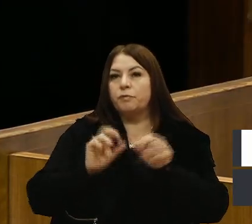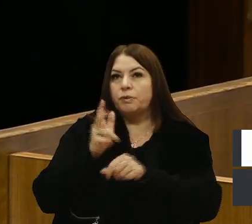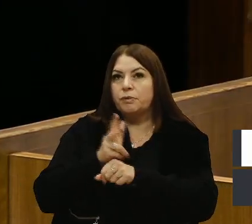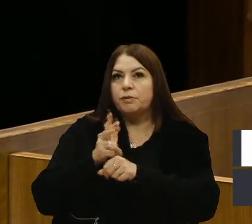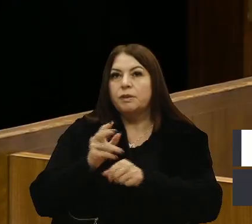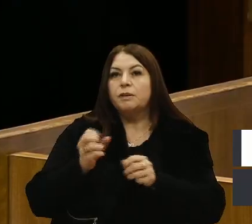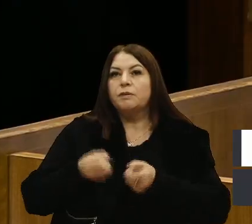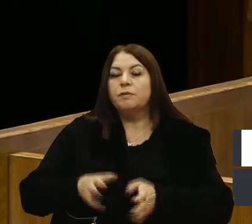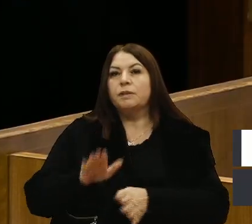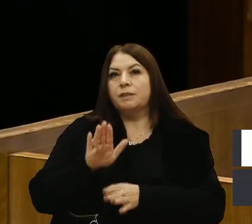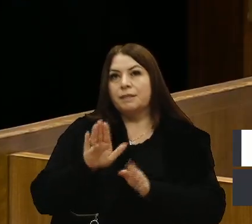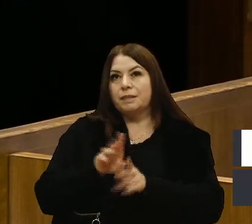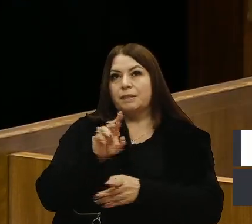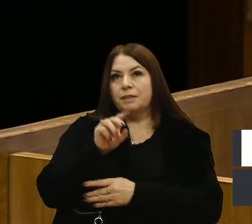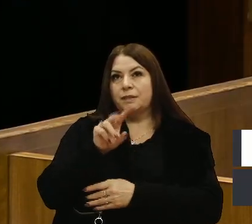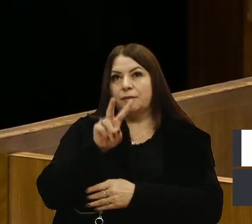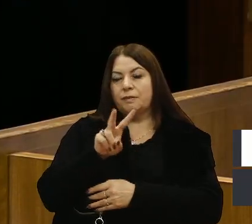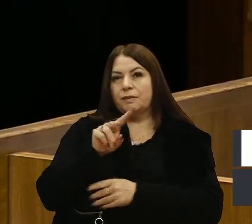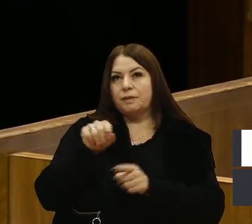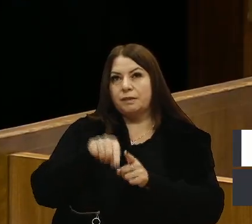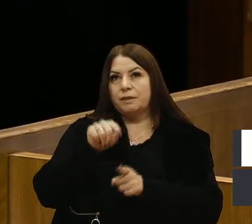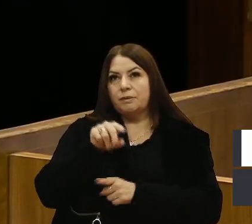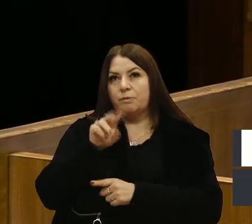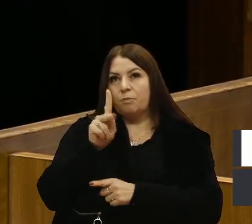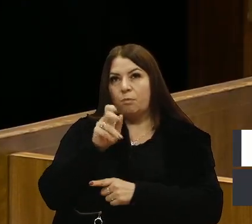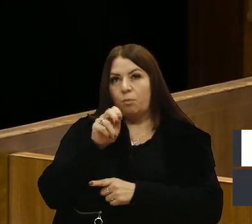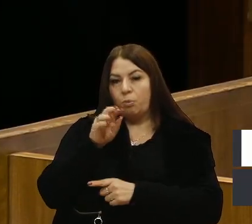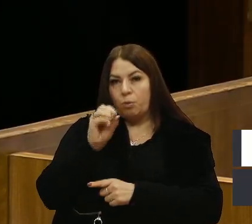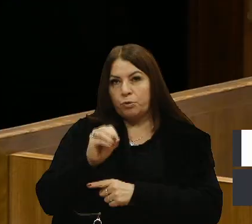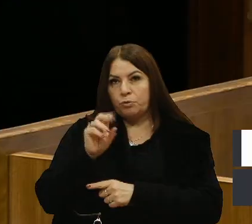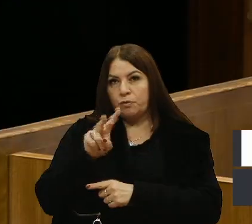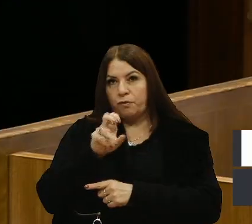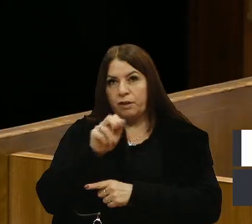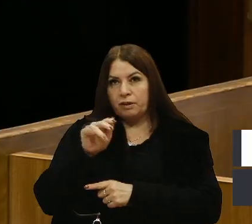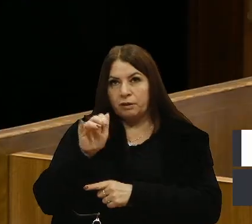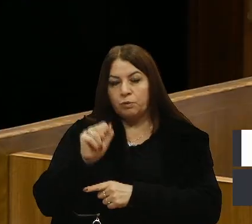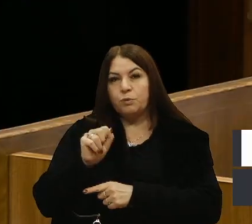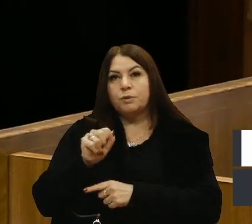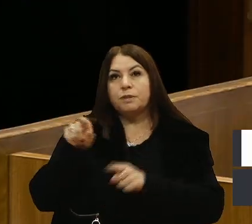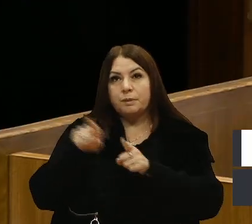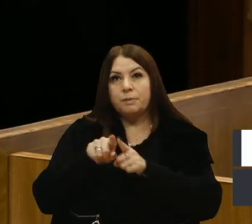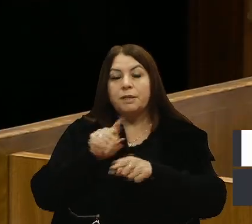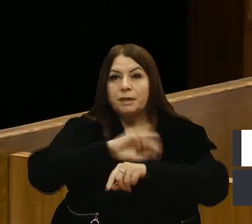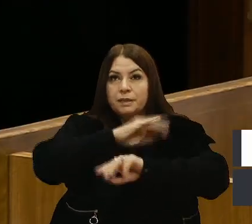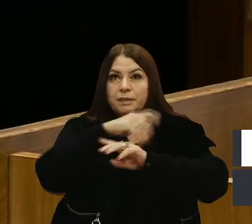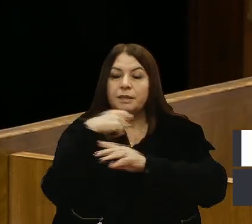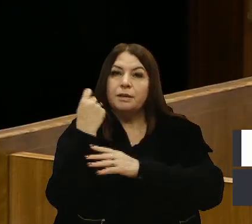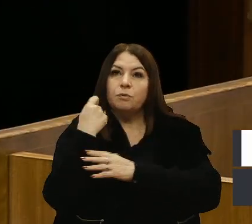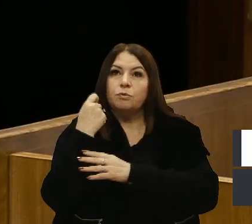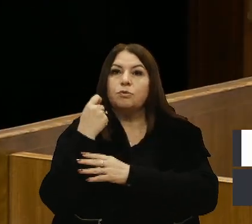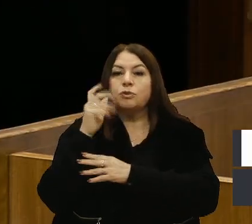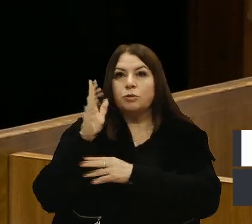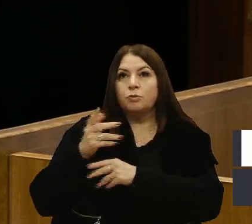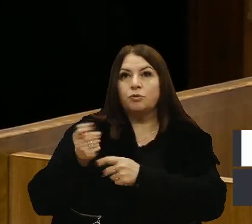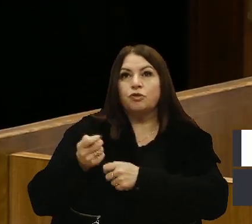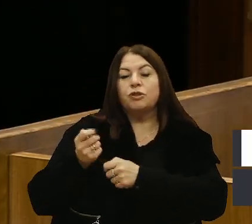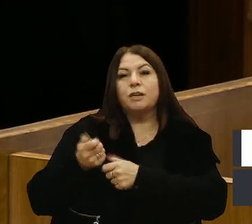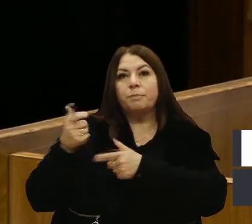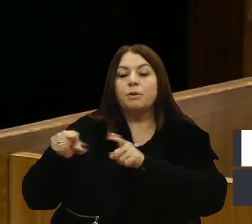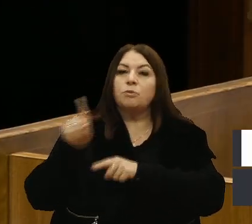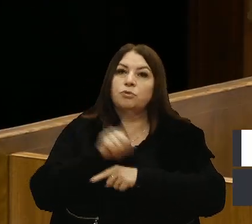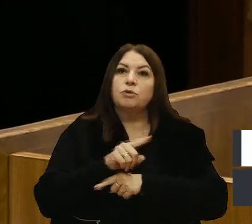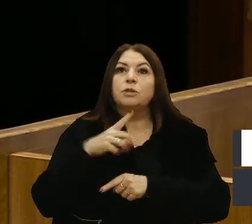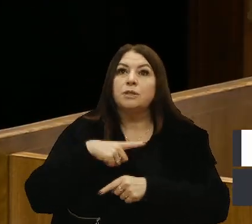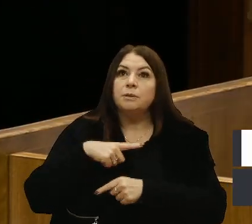de Porto Veracruz e radicada na Serra Gaúcha, hoje em Garibaldi. E cidade que, como Caxias do Sul,